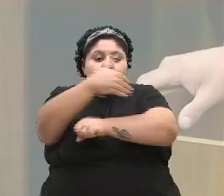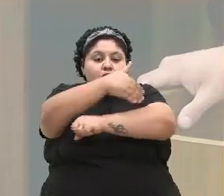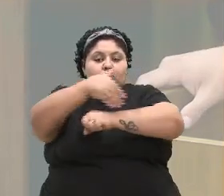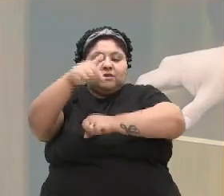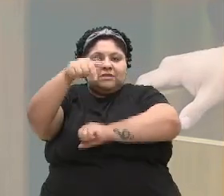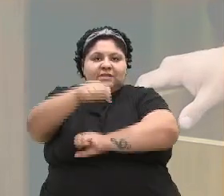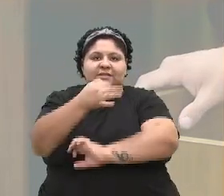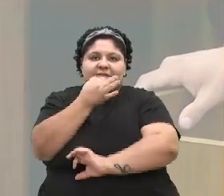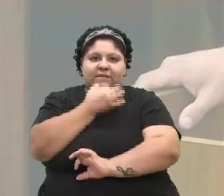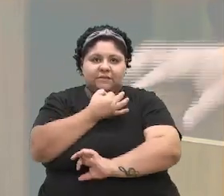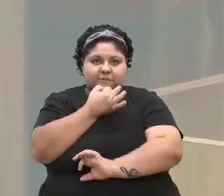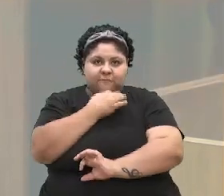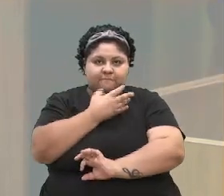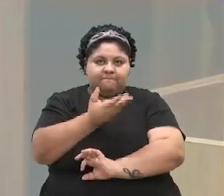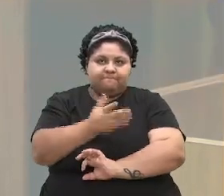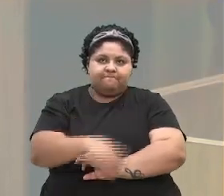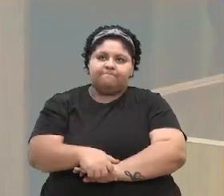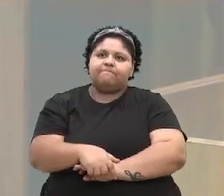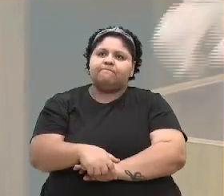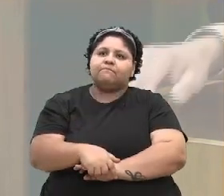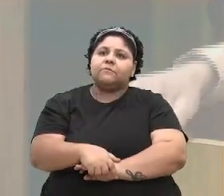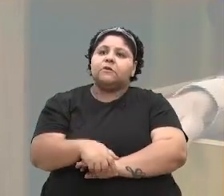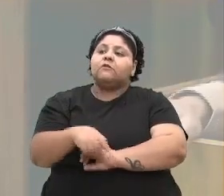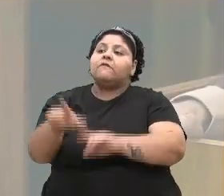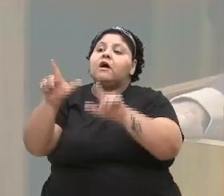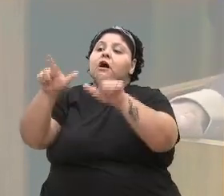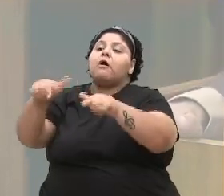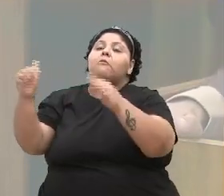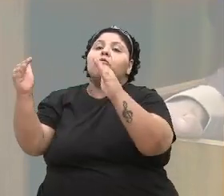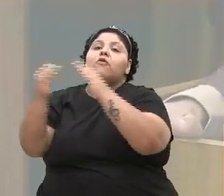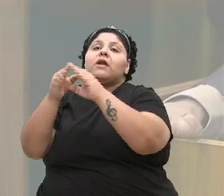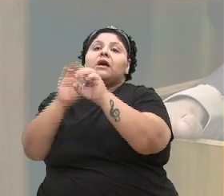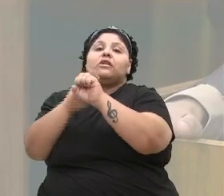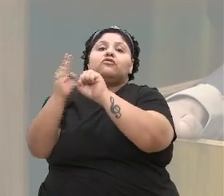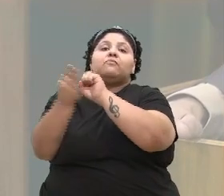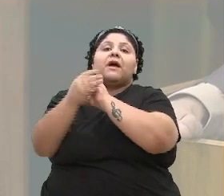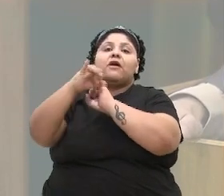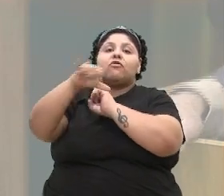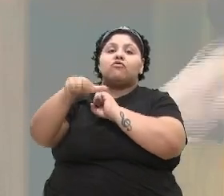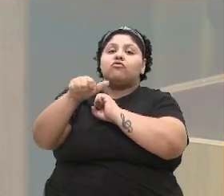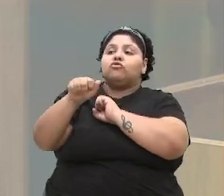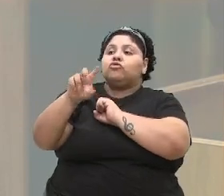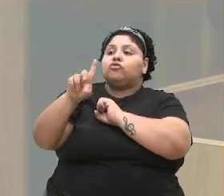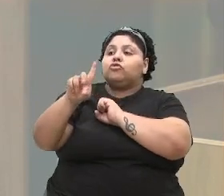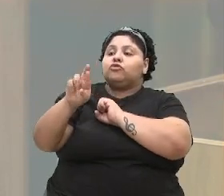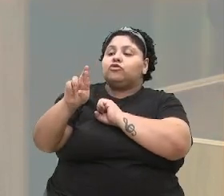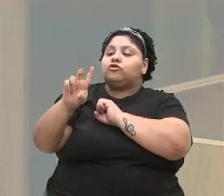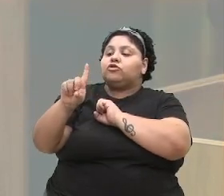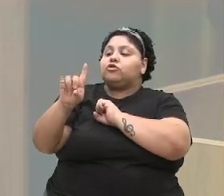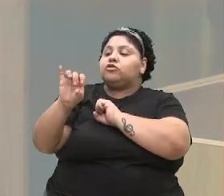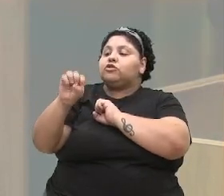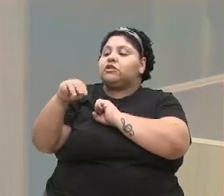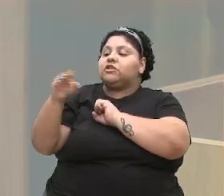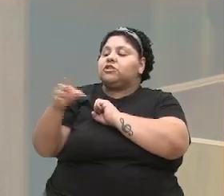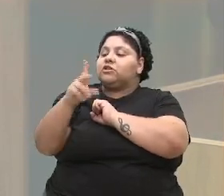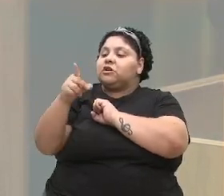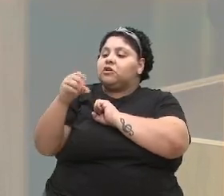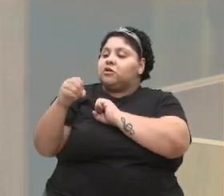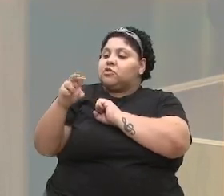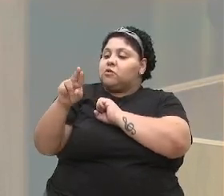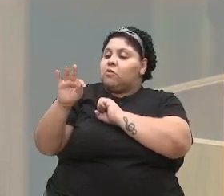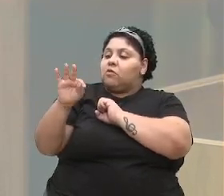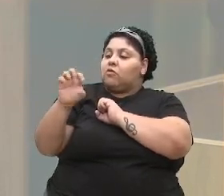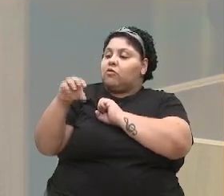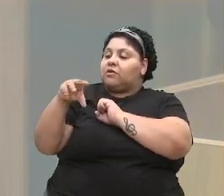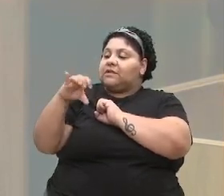cidade. Vá lá morar no bairro Jardim das Hortênsias, onde com ambulância tem dificuldade